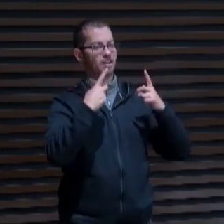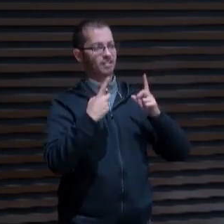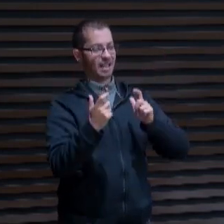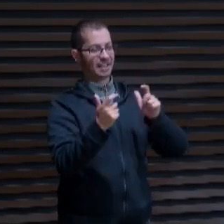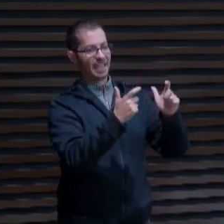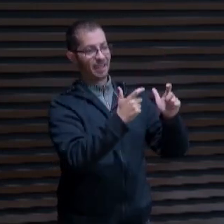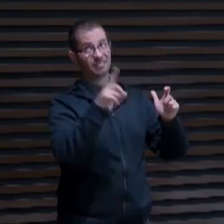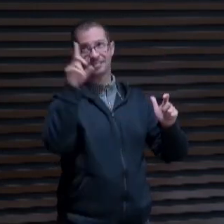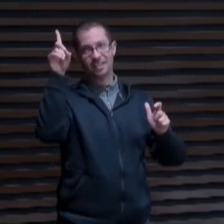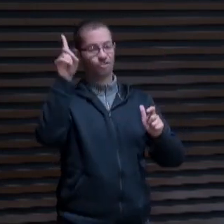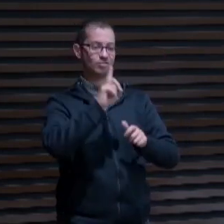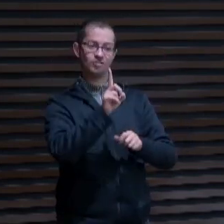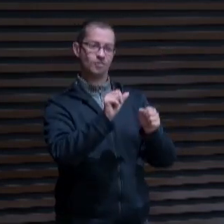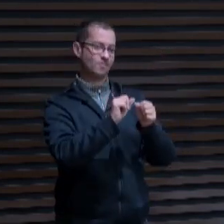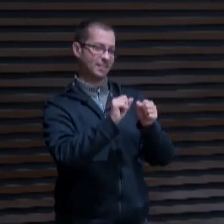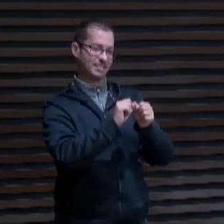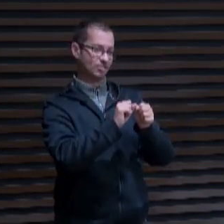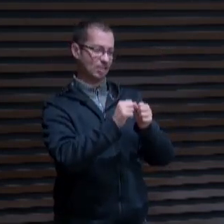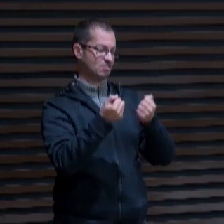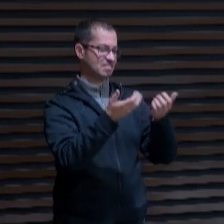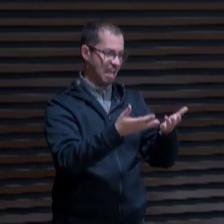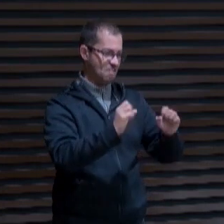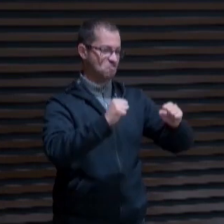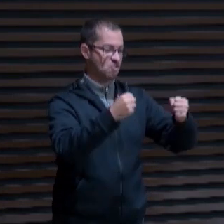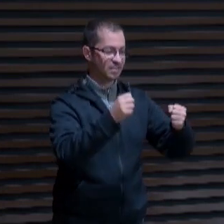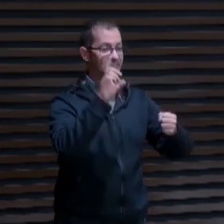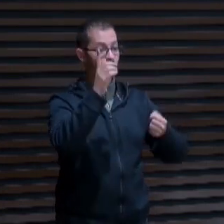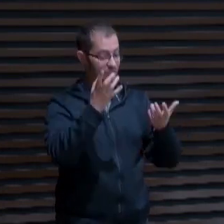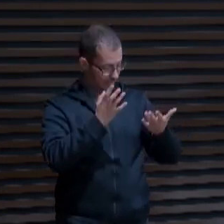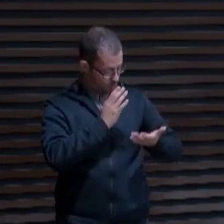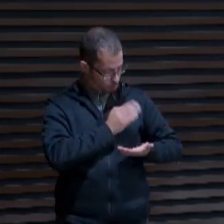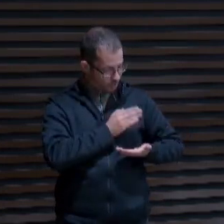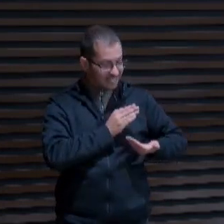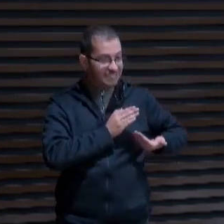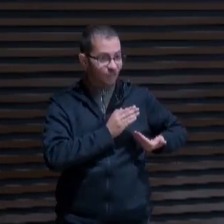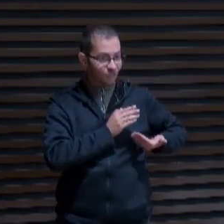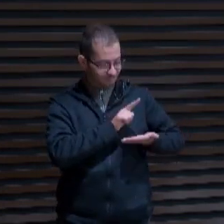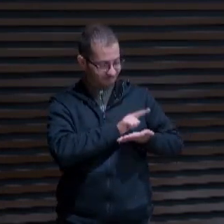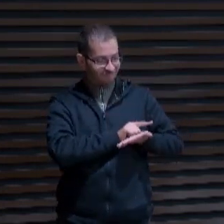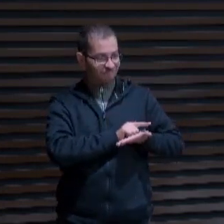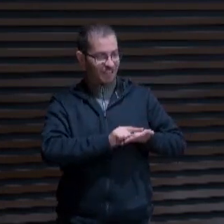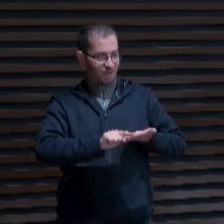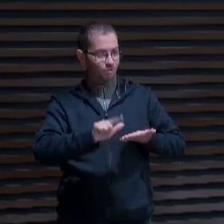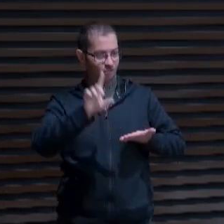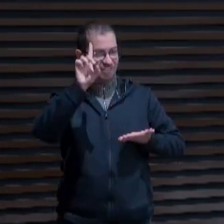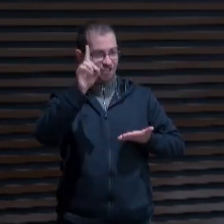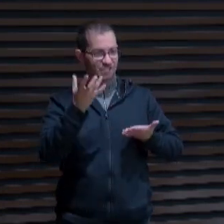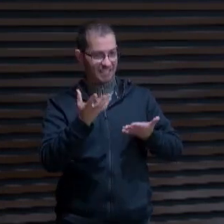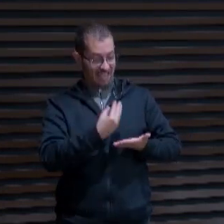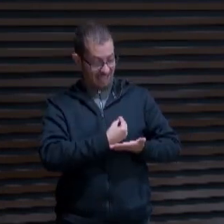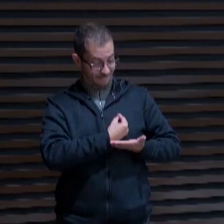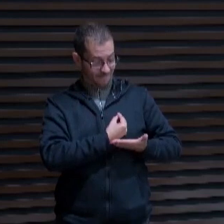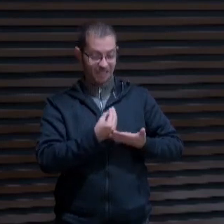age assim. Deus quer o coração. Deus quer a nossa vida. E ali, Samuel, que foi criado por